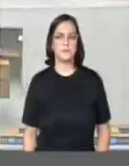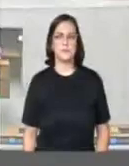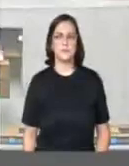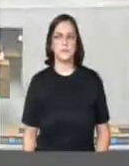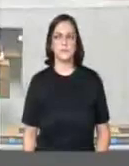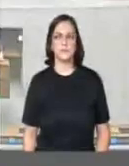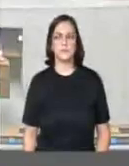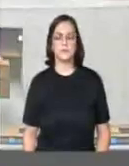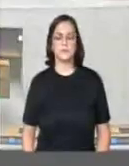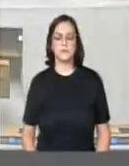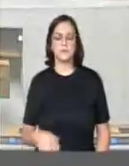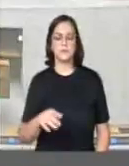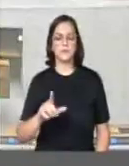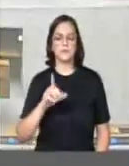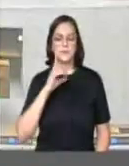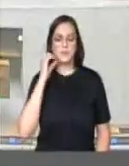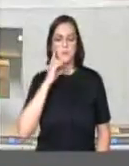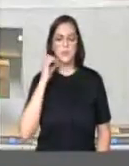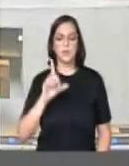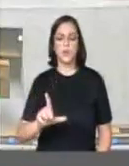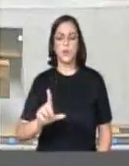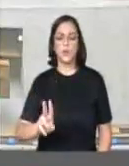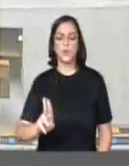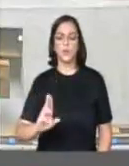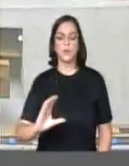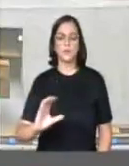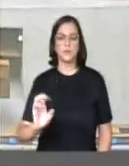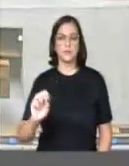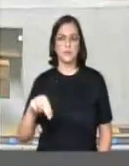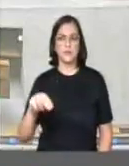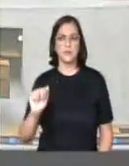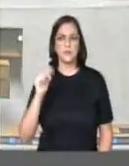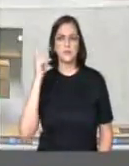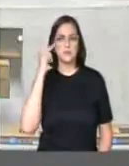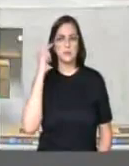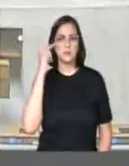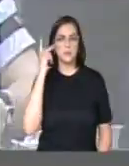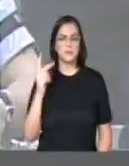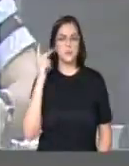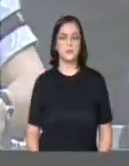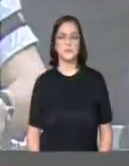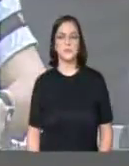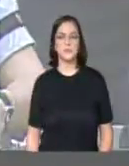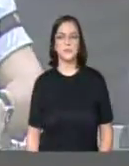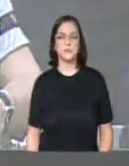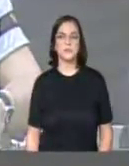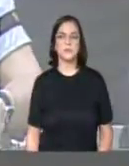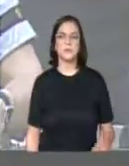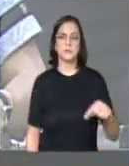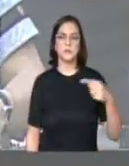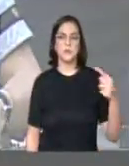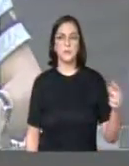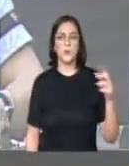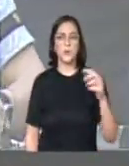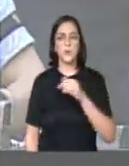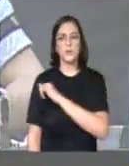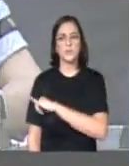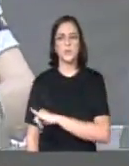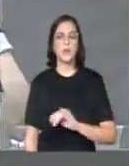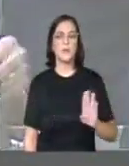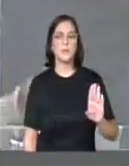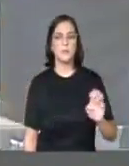também, deputado Roberto Lucena, de São Paulo. Em seguida, vamos ao Rio de Janeiro com a deputada Benedita da